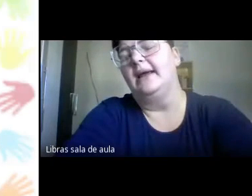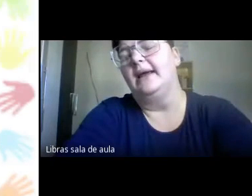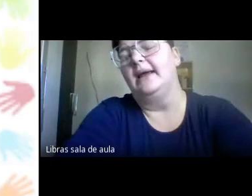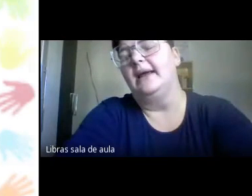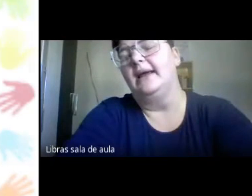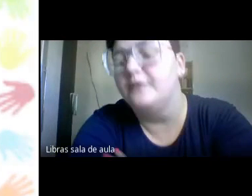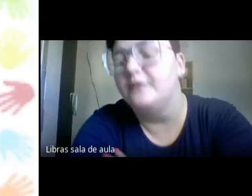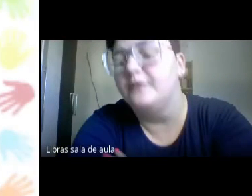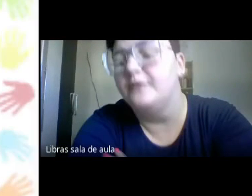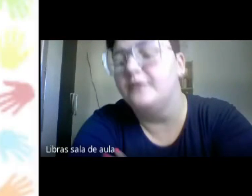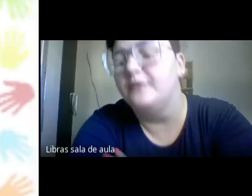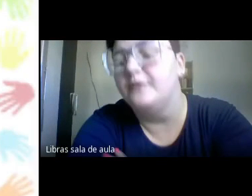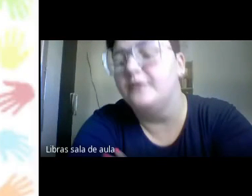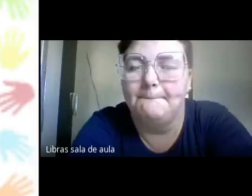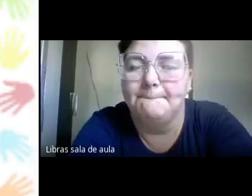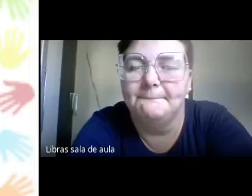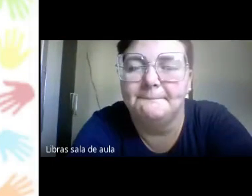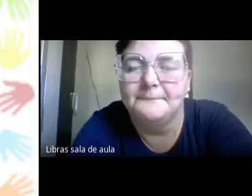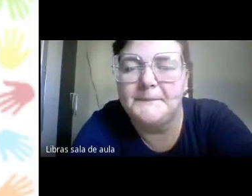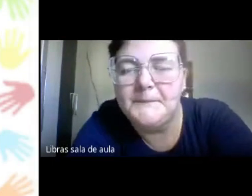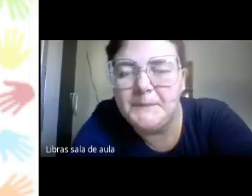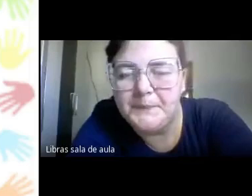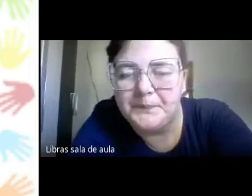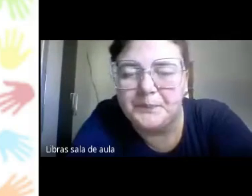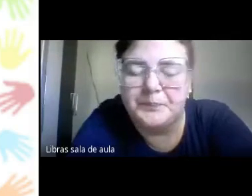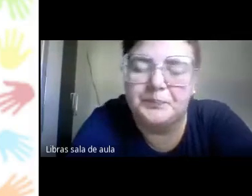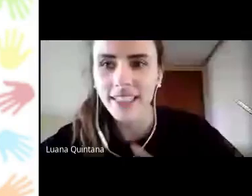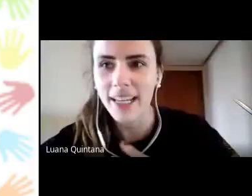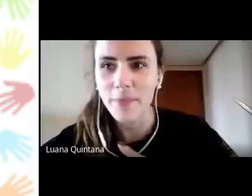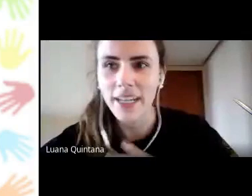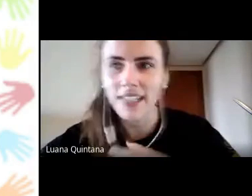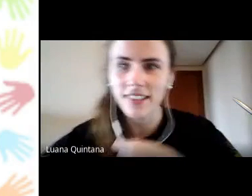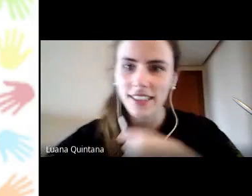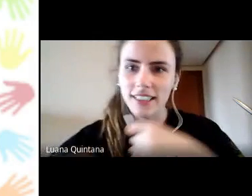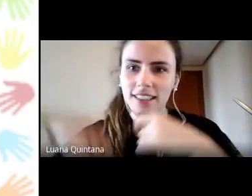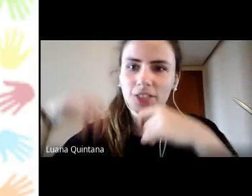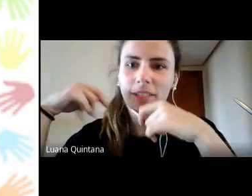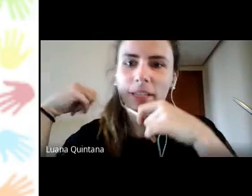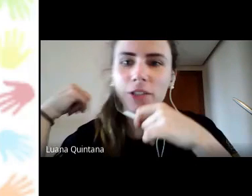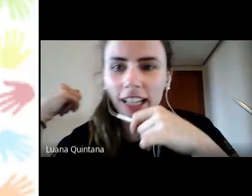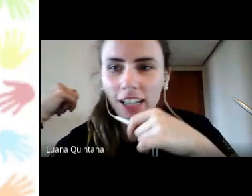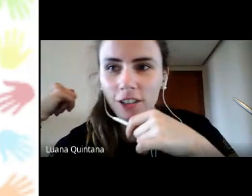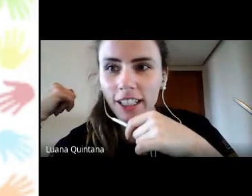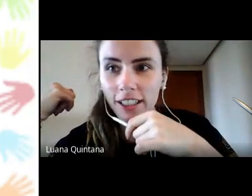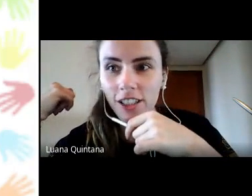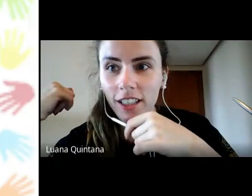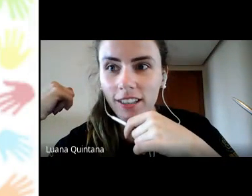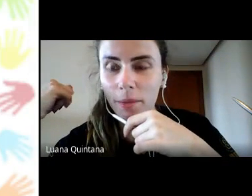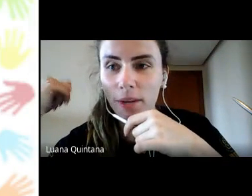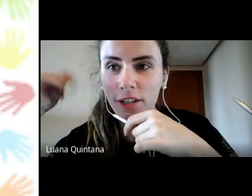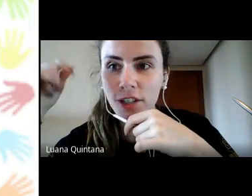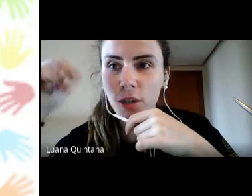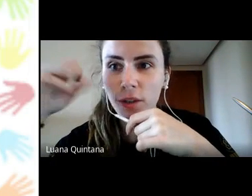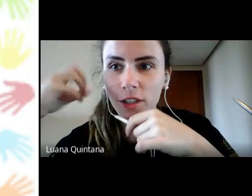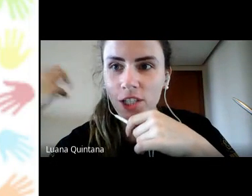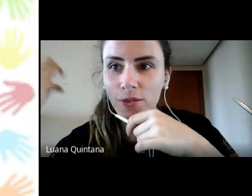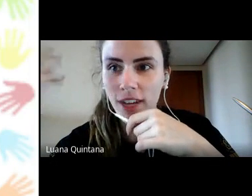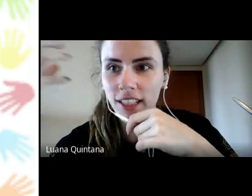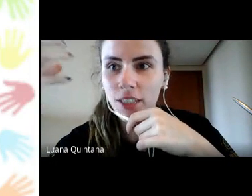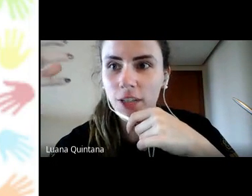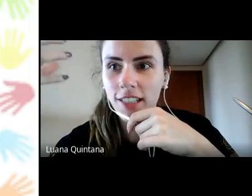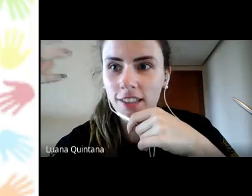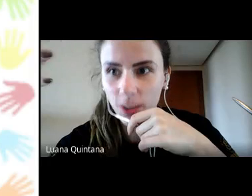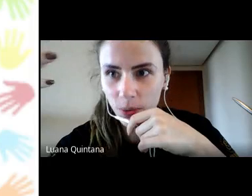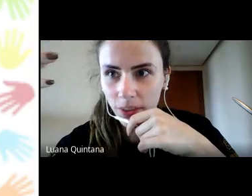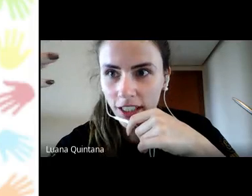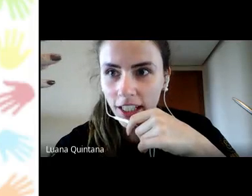né? Por favor, Luana, pode falar. Não, mas é bem essa questão também do relato da Ângela, sabe? Eu acho que quando a gente fala